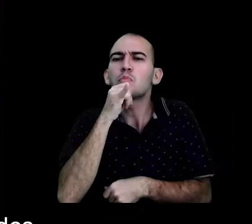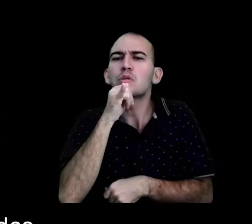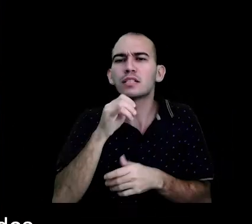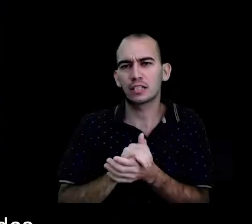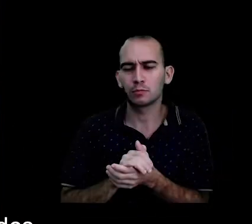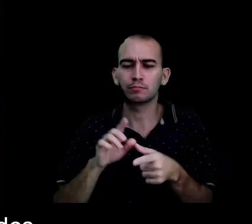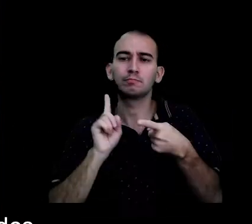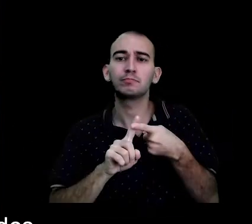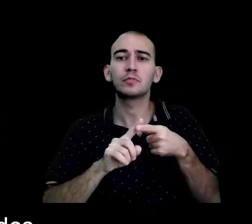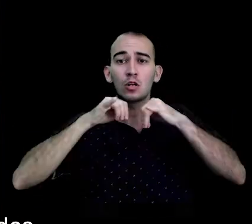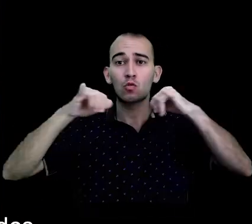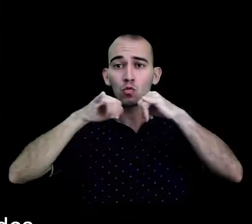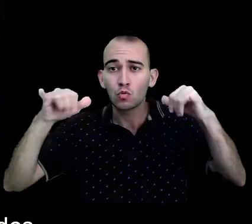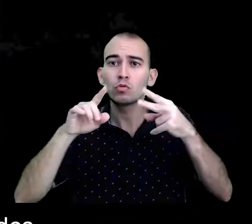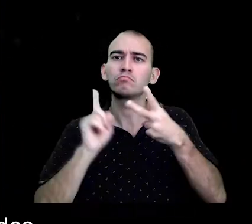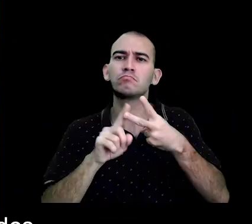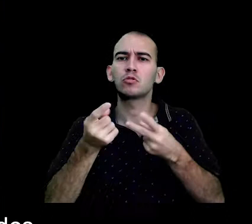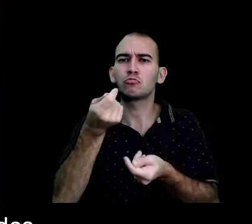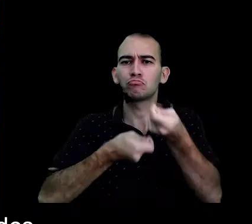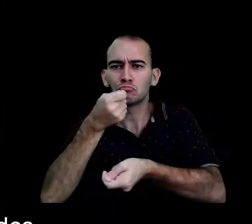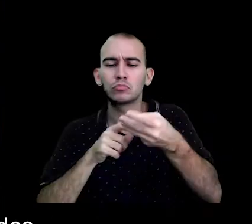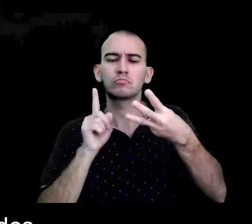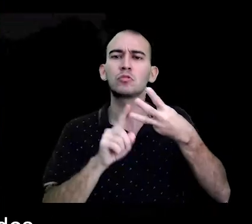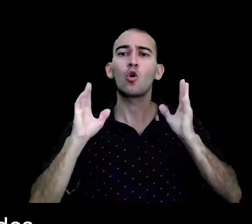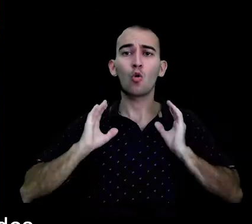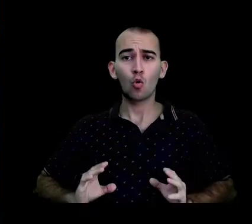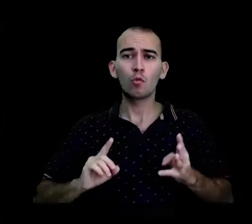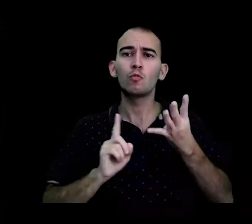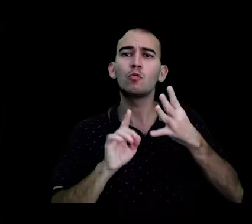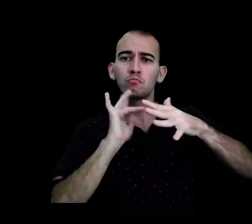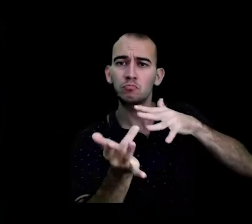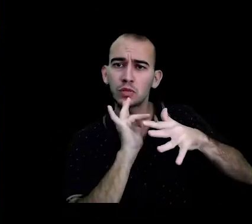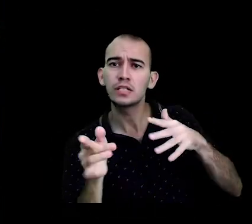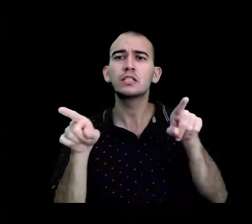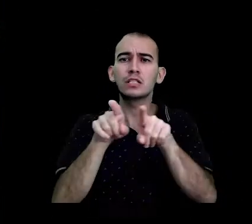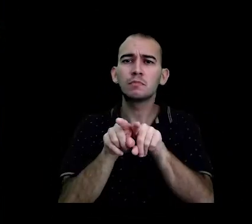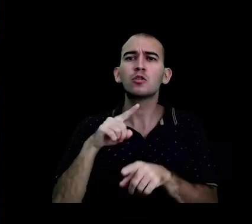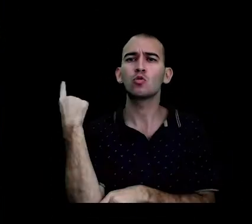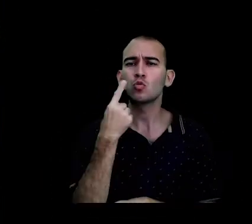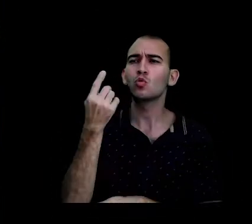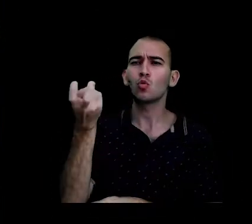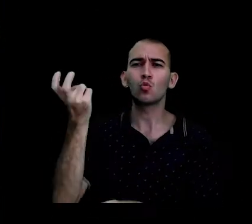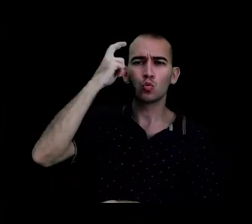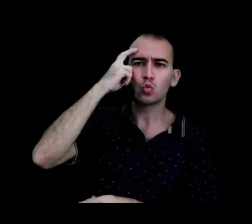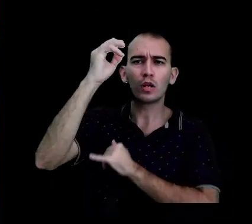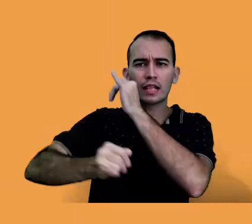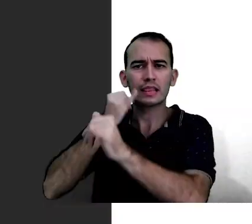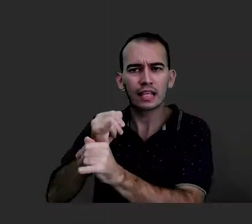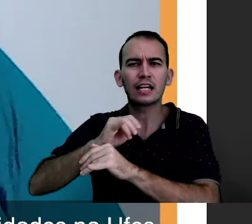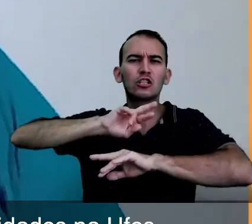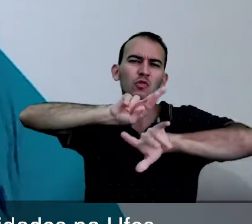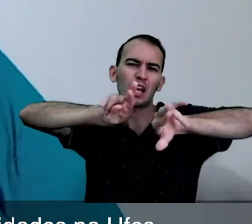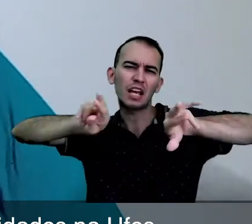publicidade e ao consumo, mídia e corpo, audiovisualidades, cibercultura, identidade, entre outros temas.